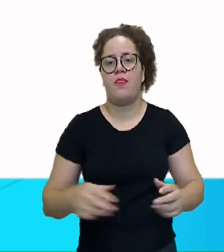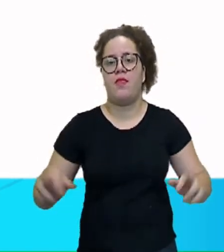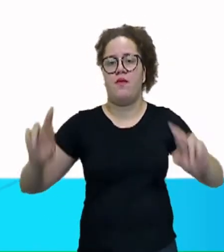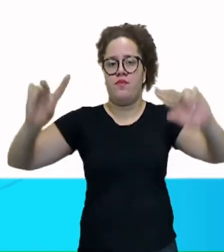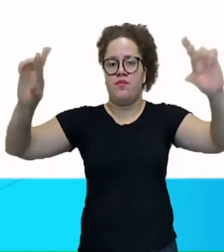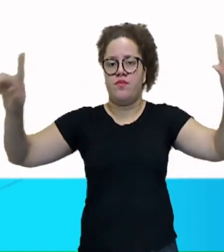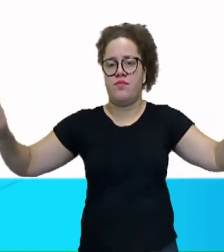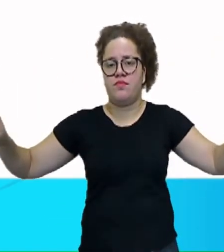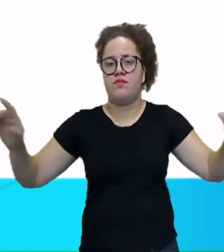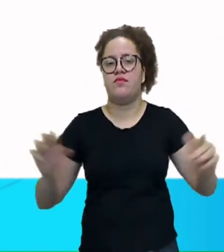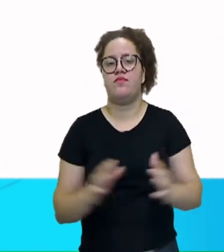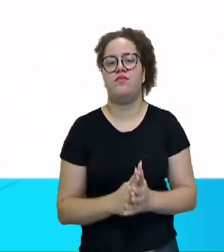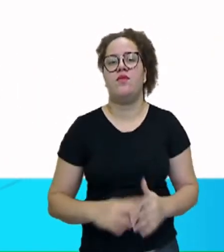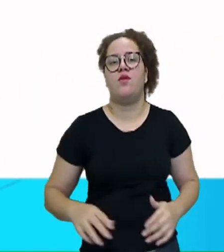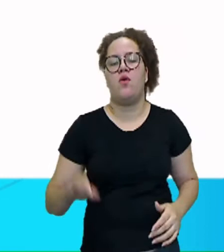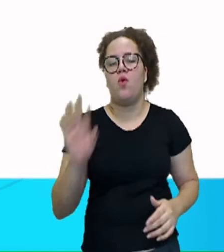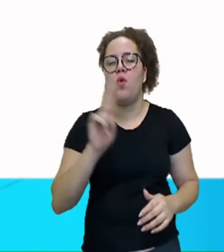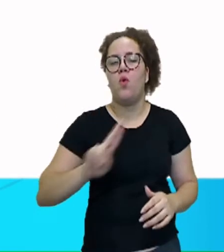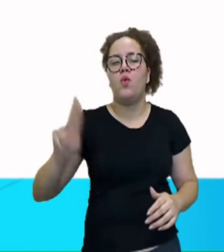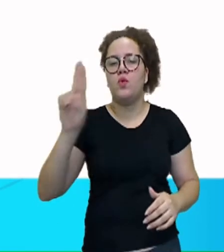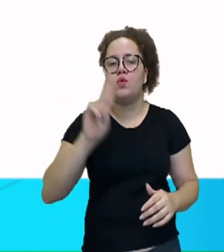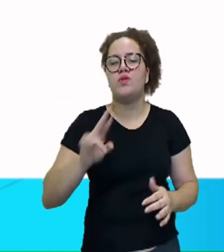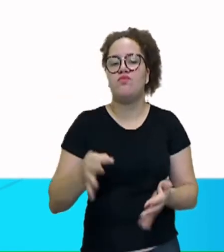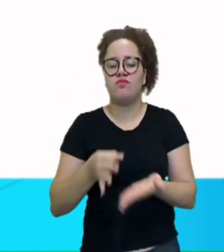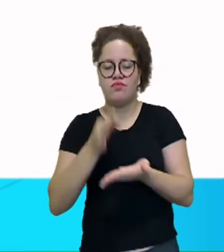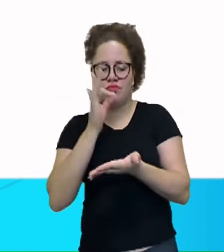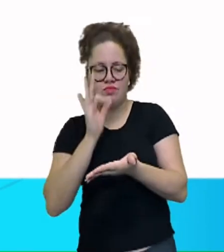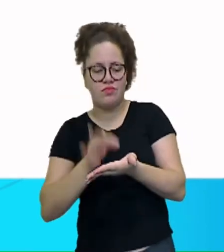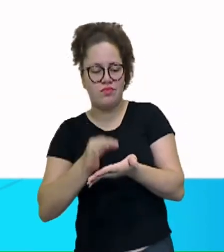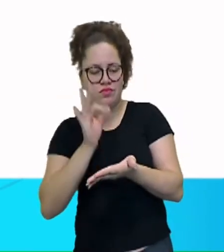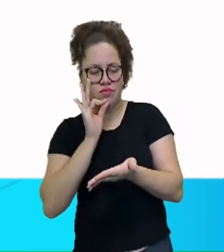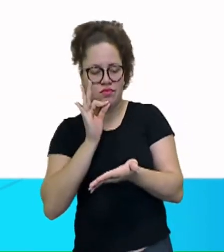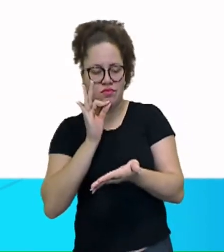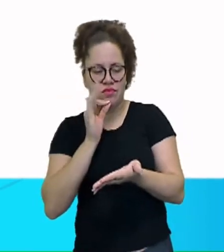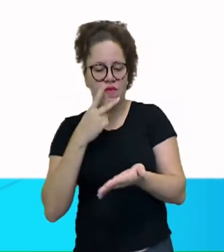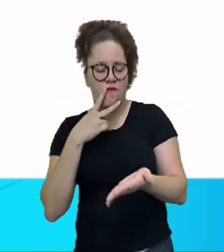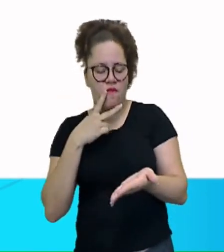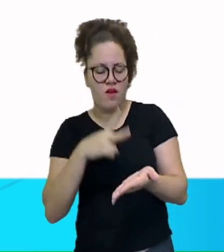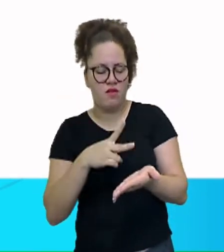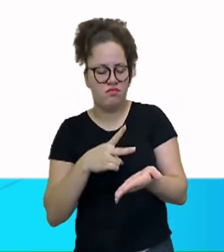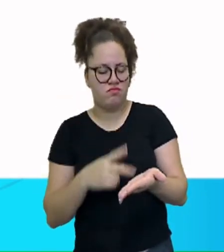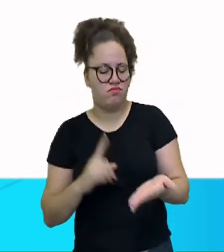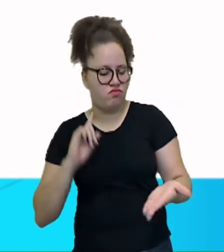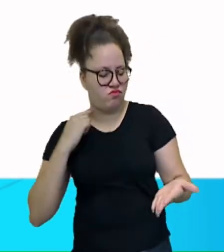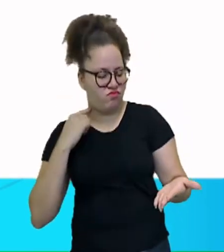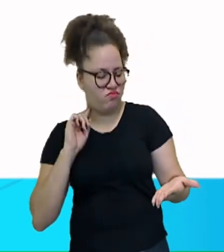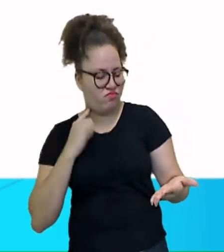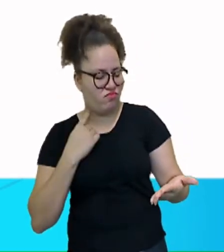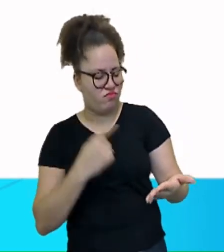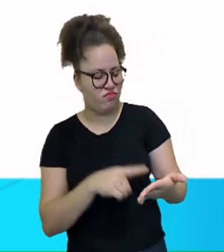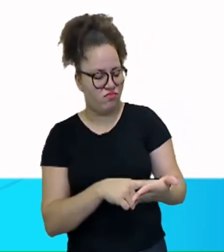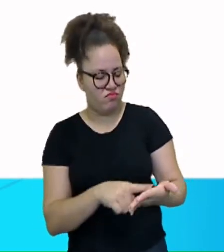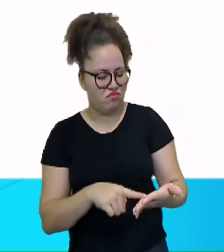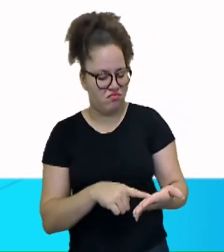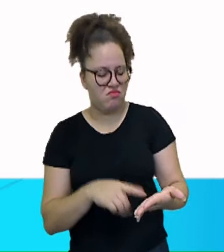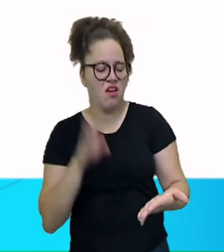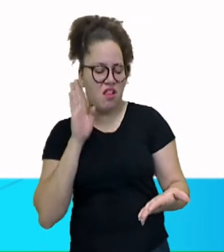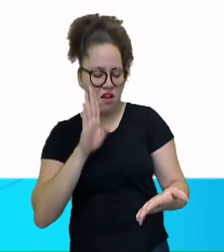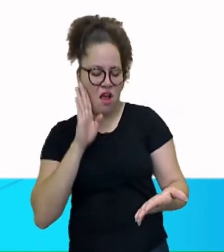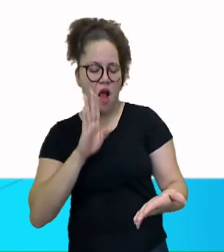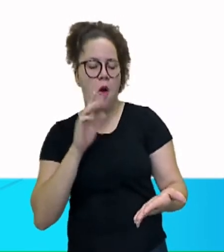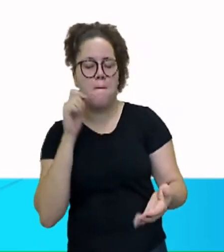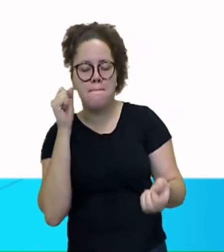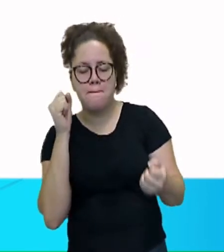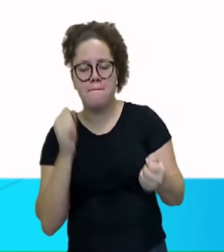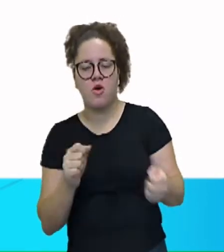é um produto do café da manhã. Você vem tomando café, o artista olha para o prato dele meio sujo, fala assim, bacana, dá para poder fazer